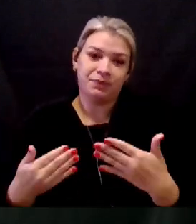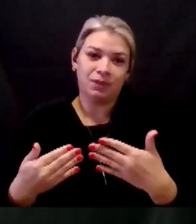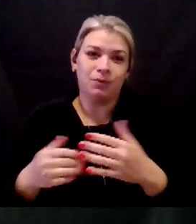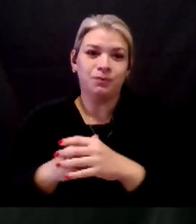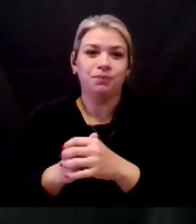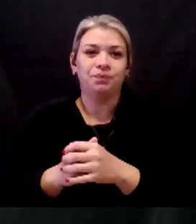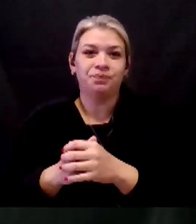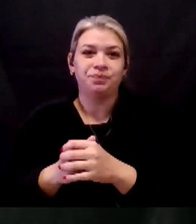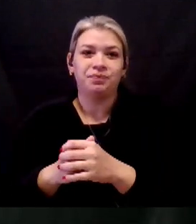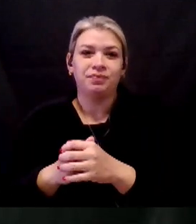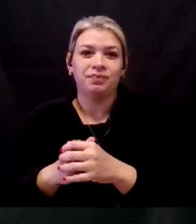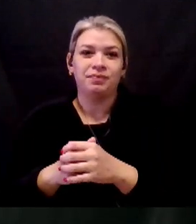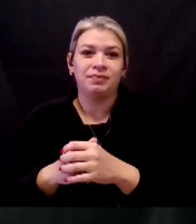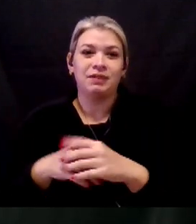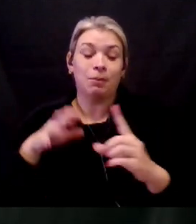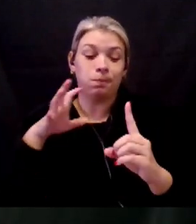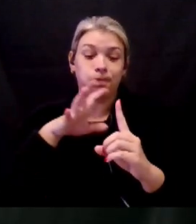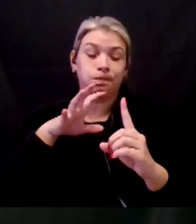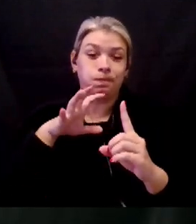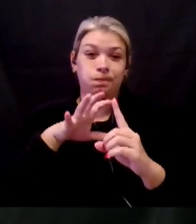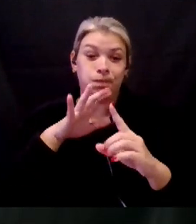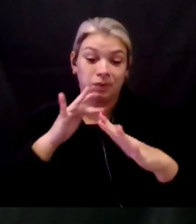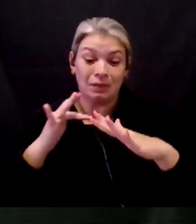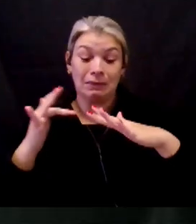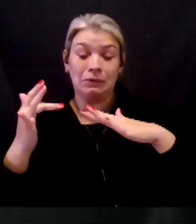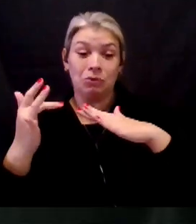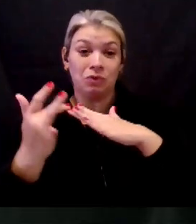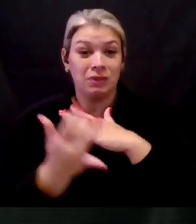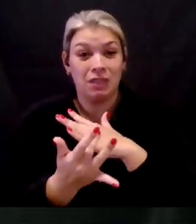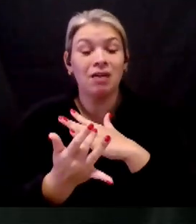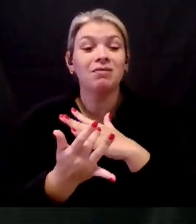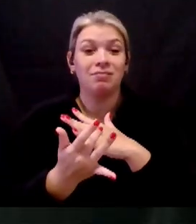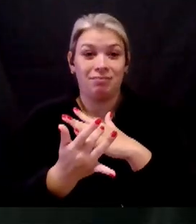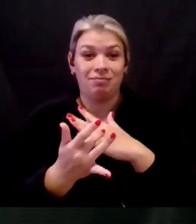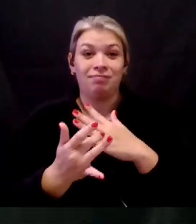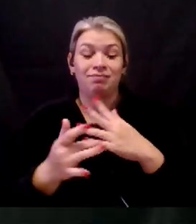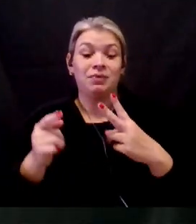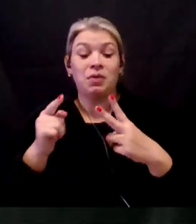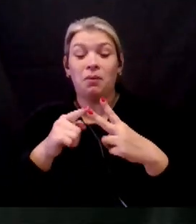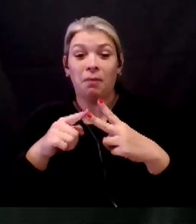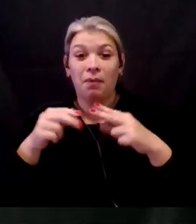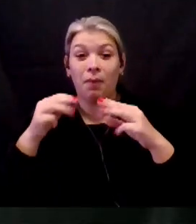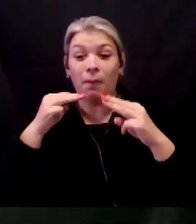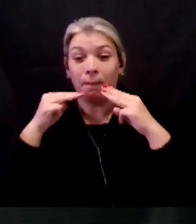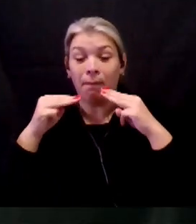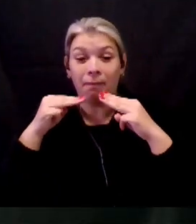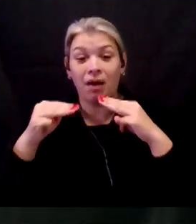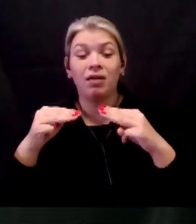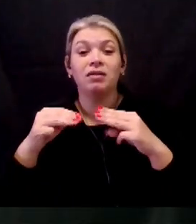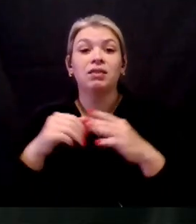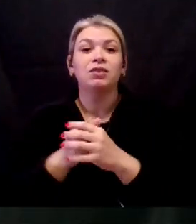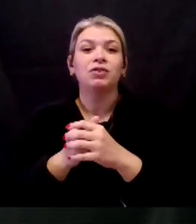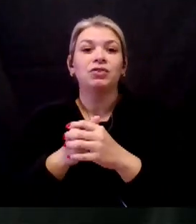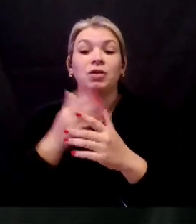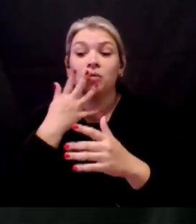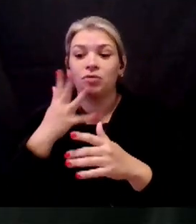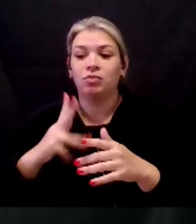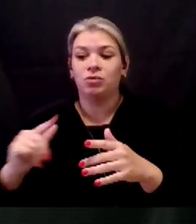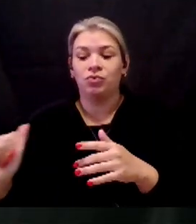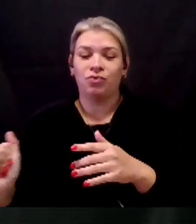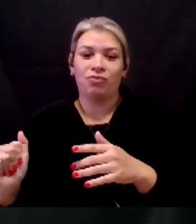influência dos algoritmos, das redes sociais, o marketing direcionado ao público jovem e infantil e a